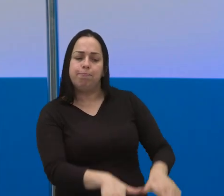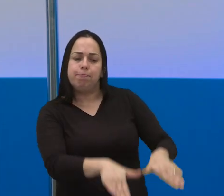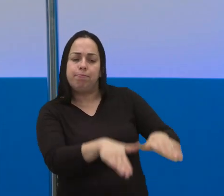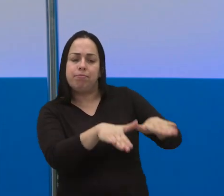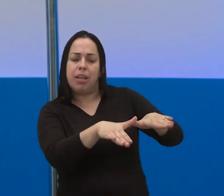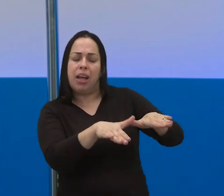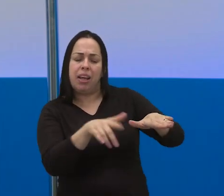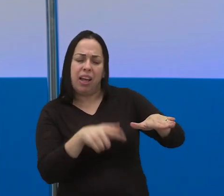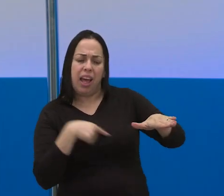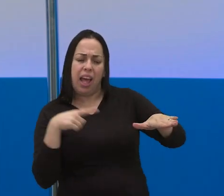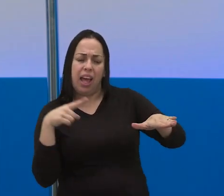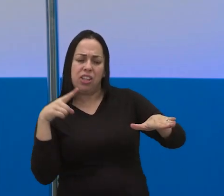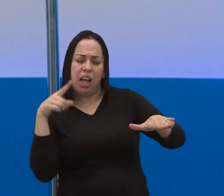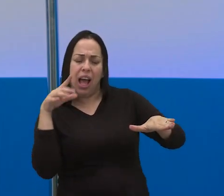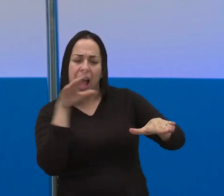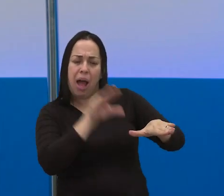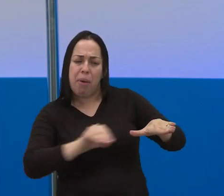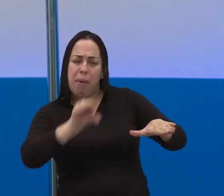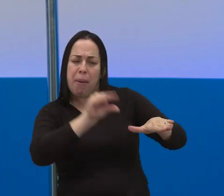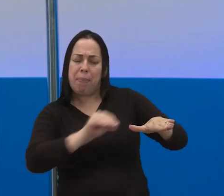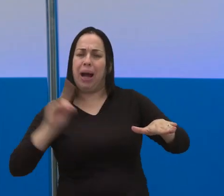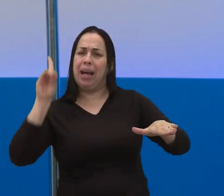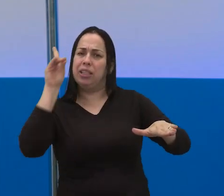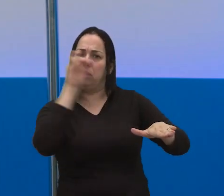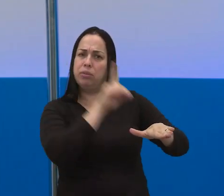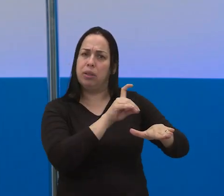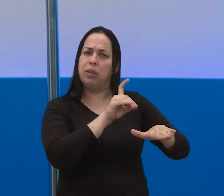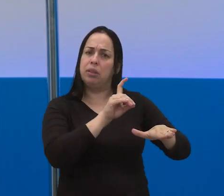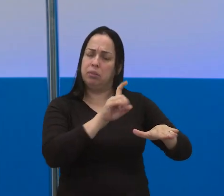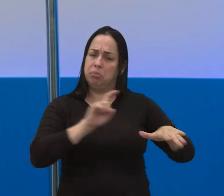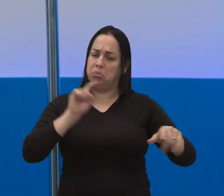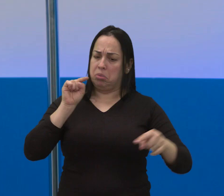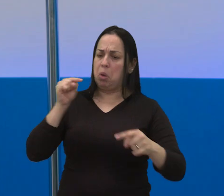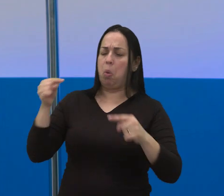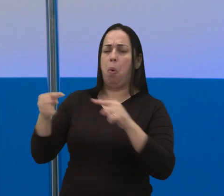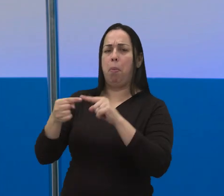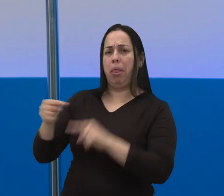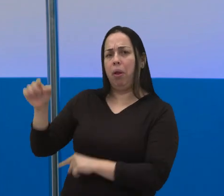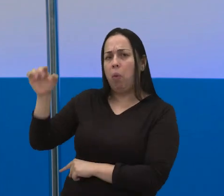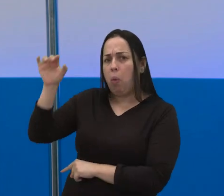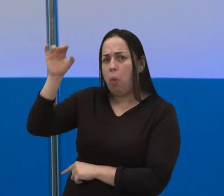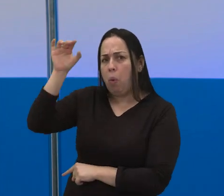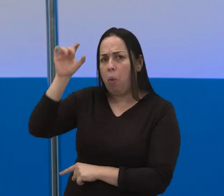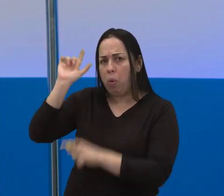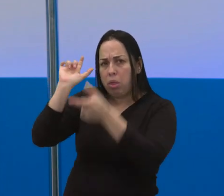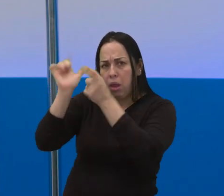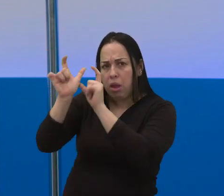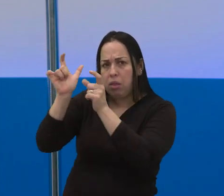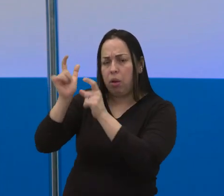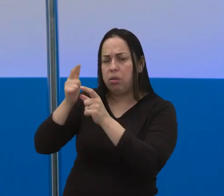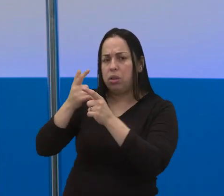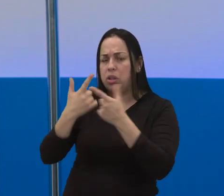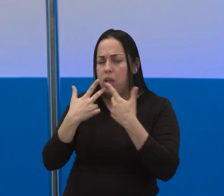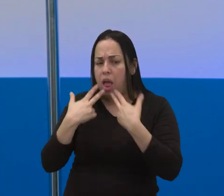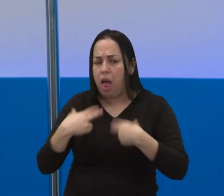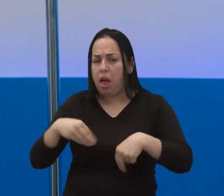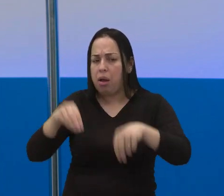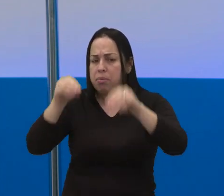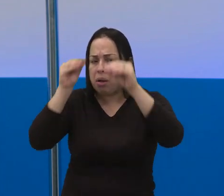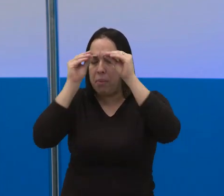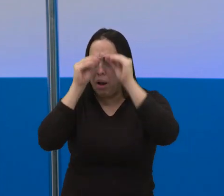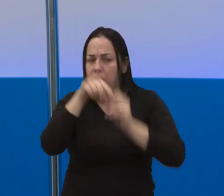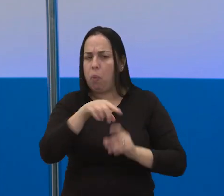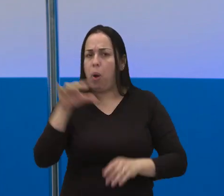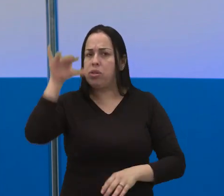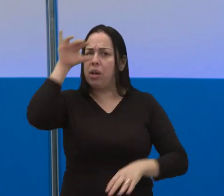vida. Algumas apresentam dificuldade para começar a falar. E isso pode estar relacionado com o transtorno do